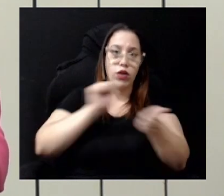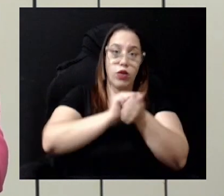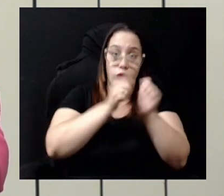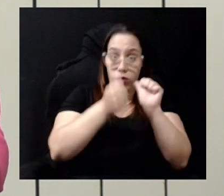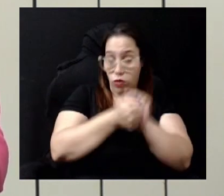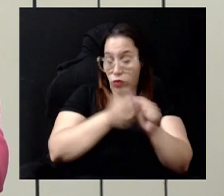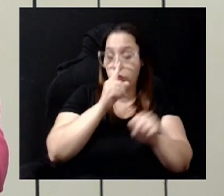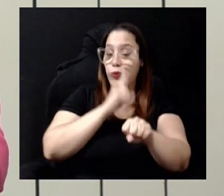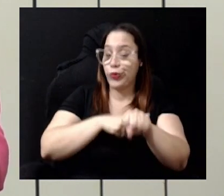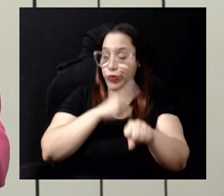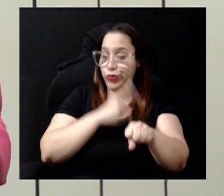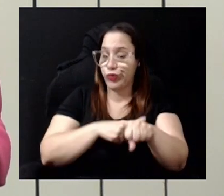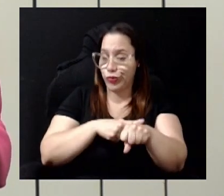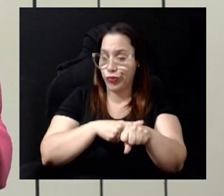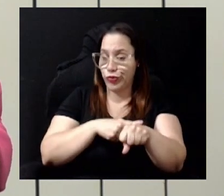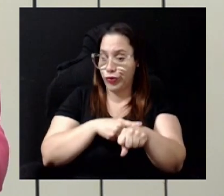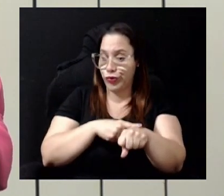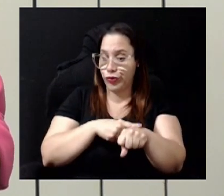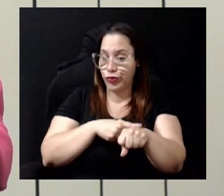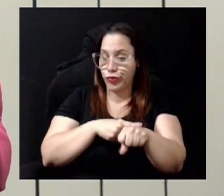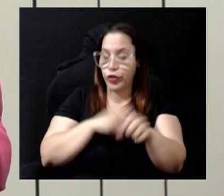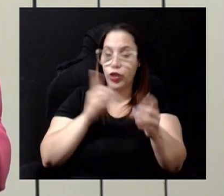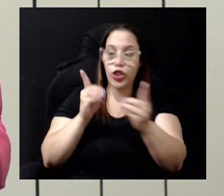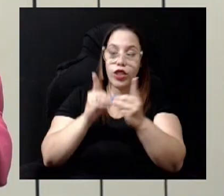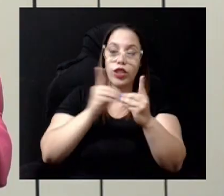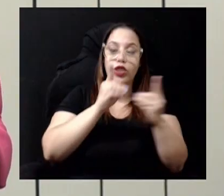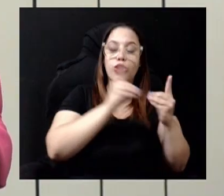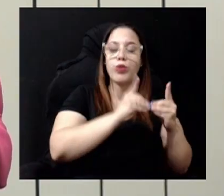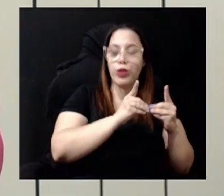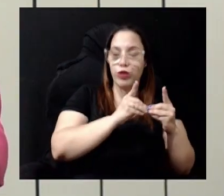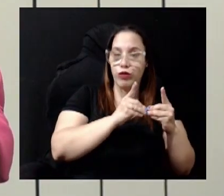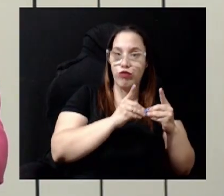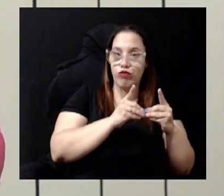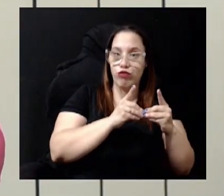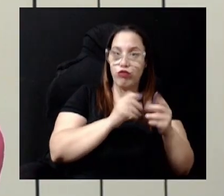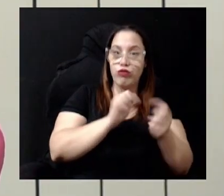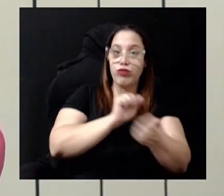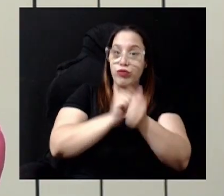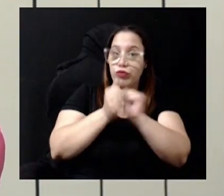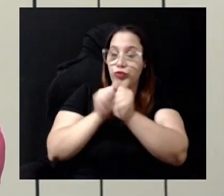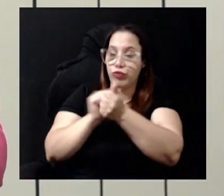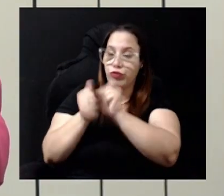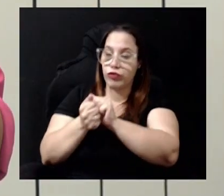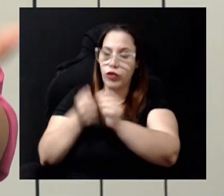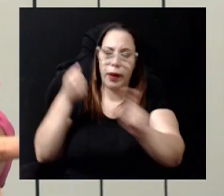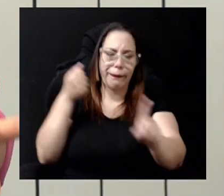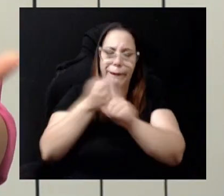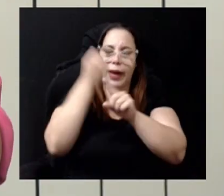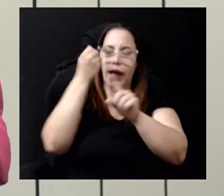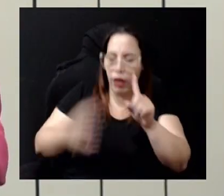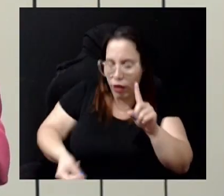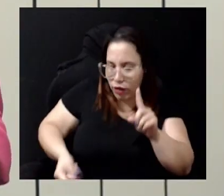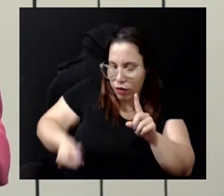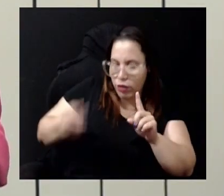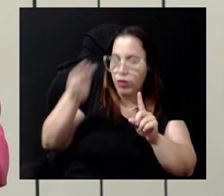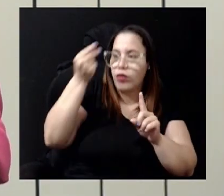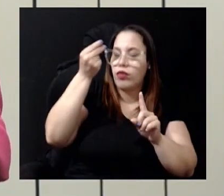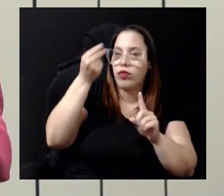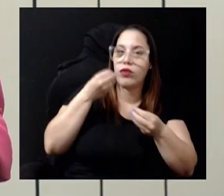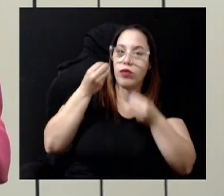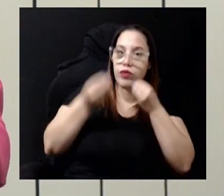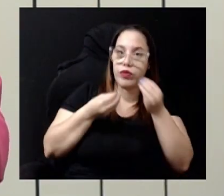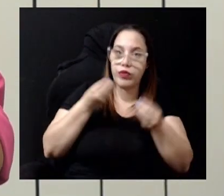de funcionamento, né? Esses ajustes, eles impactam na economia, né? Como já disse o professor